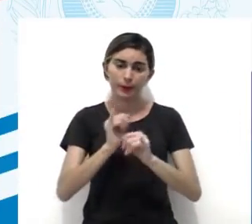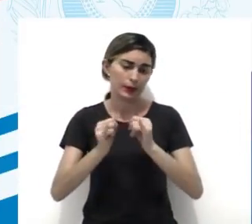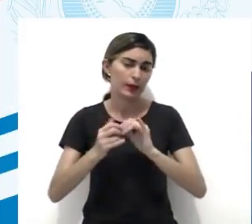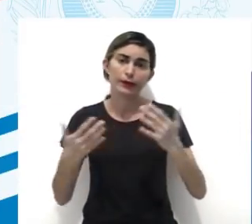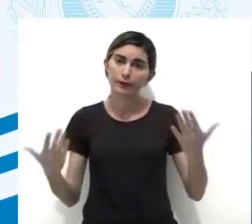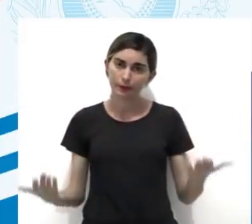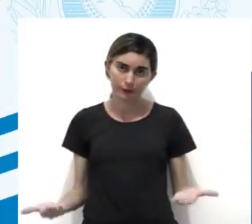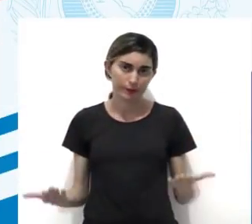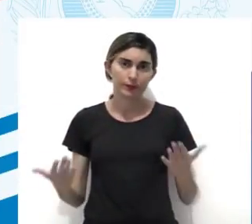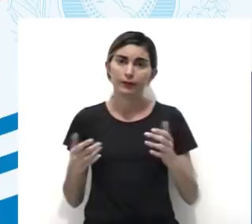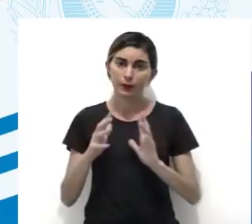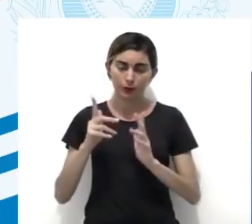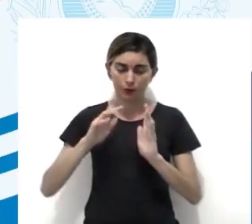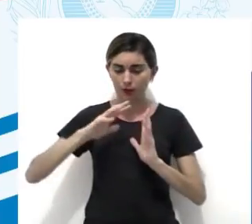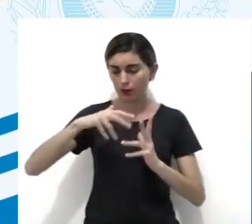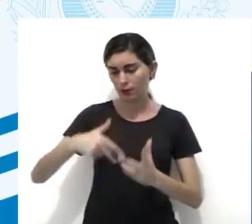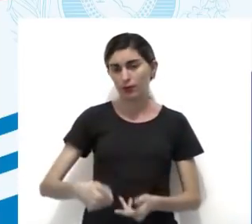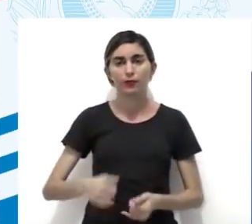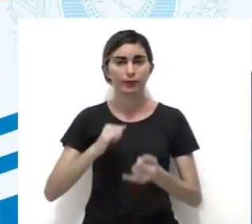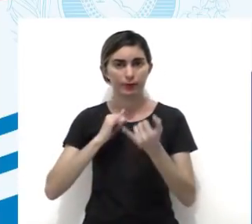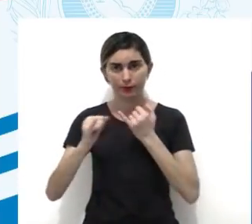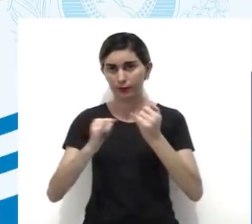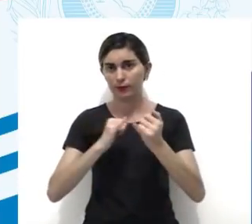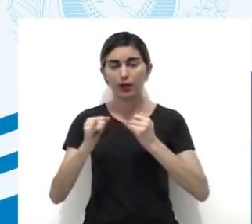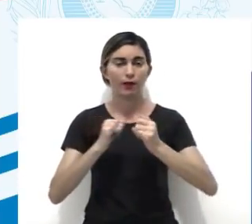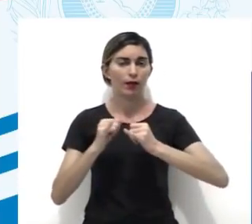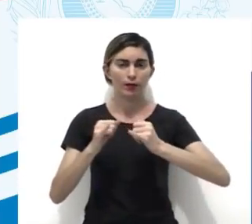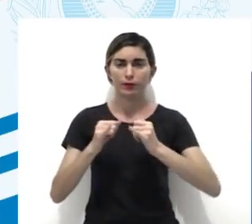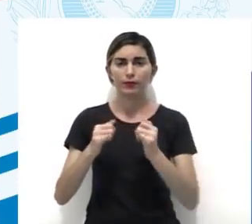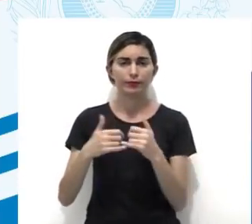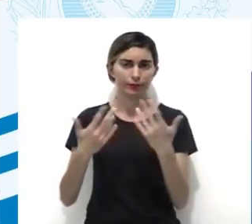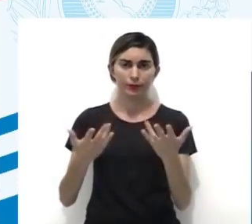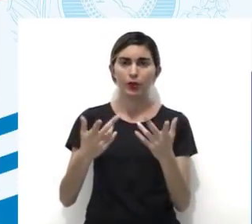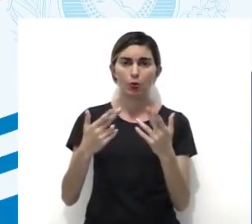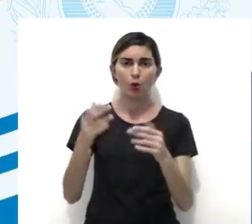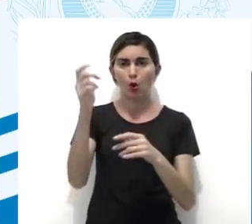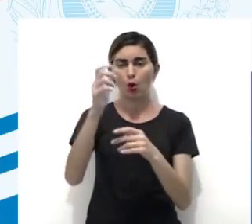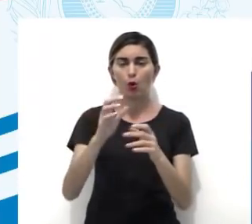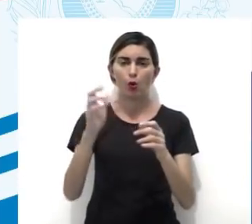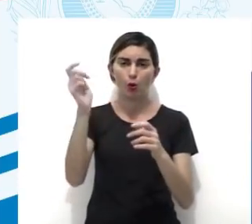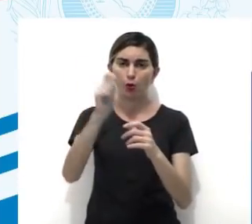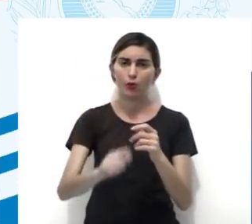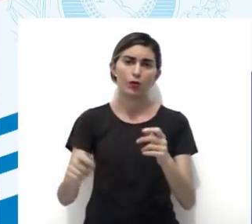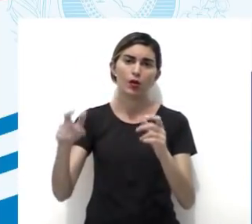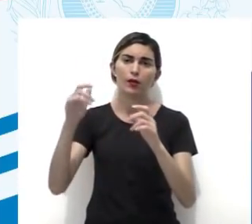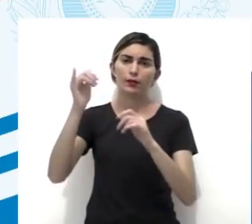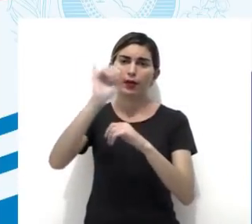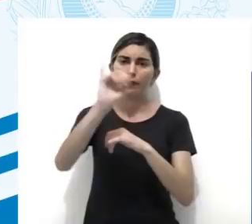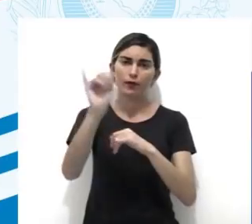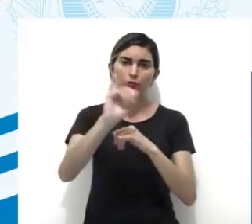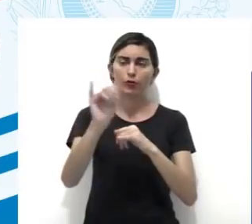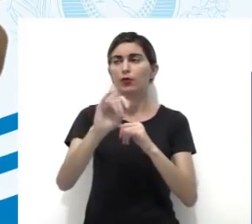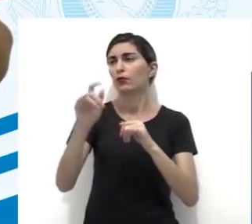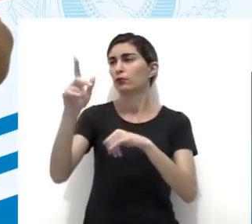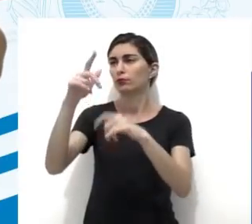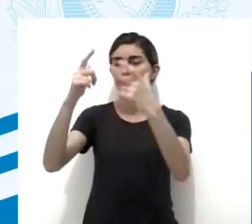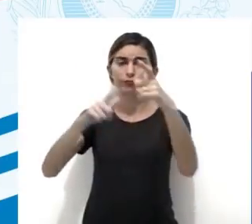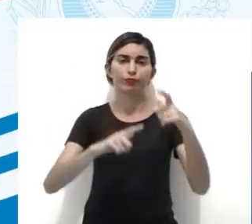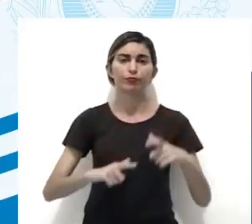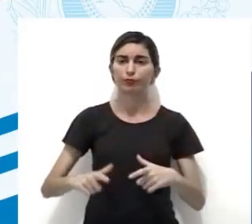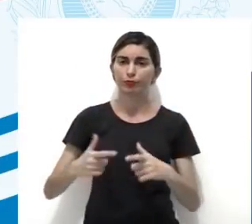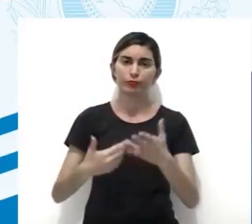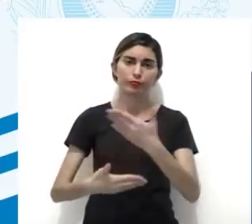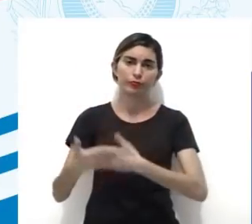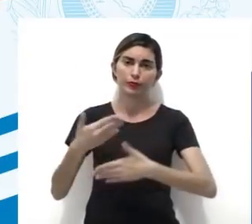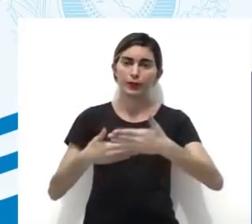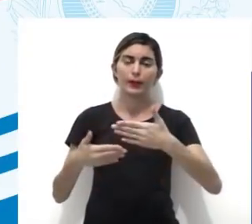desse espaço global, assim como as organizações internacionais também o fazem, né? Então, são